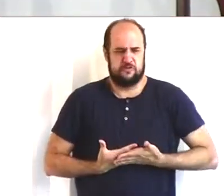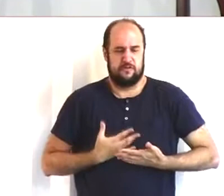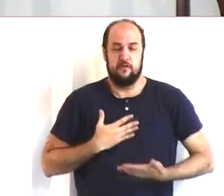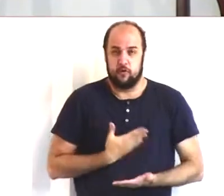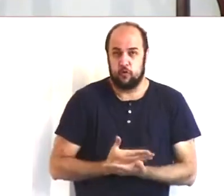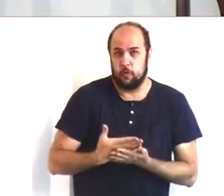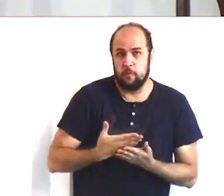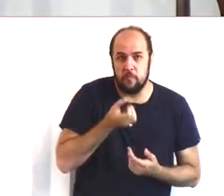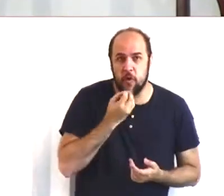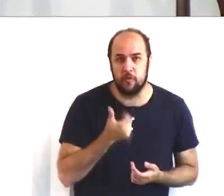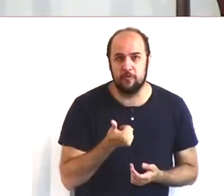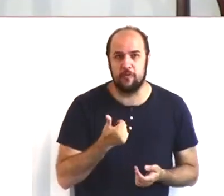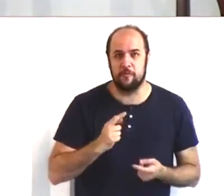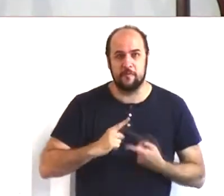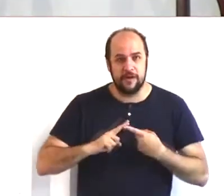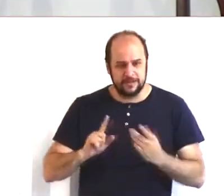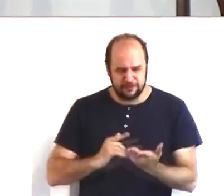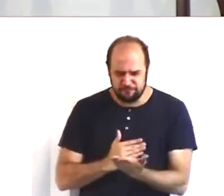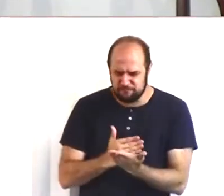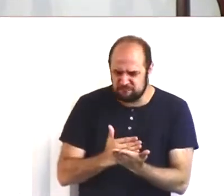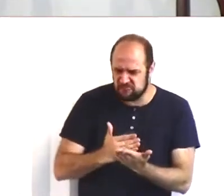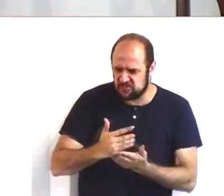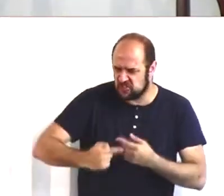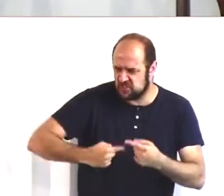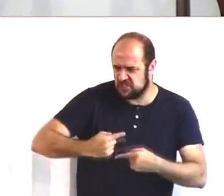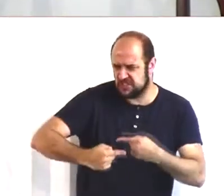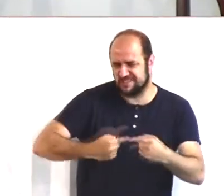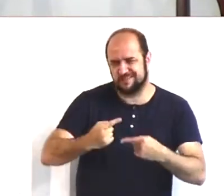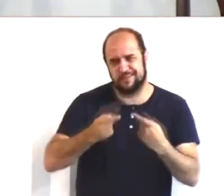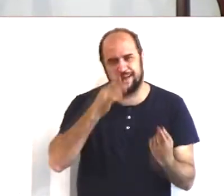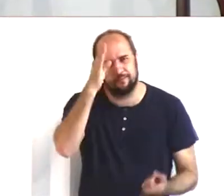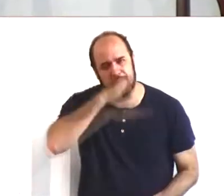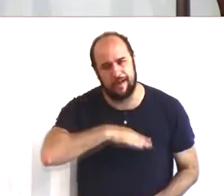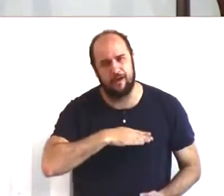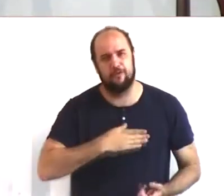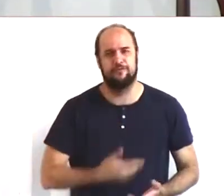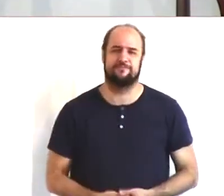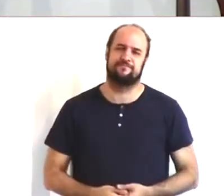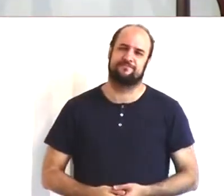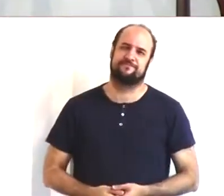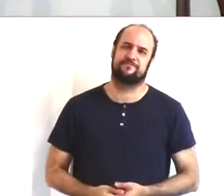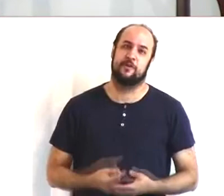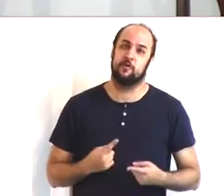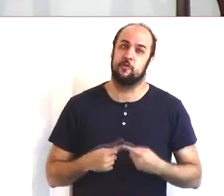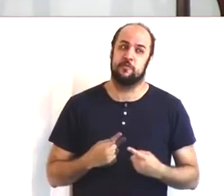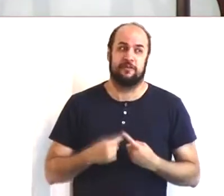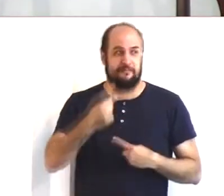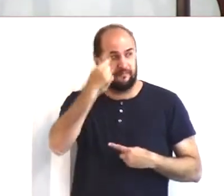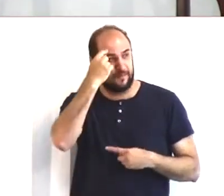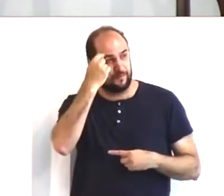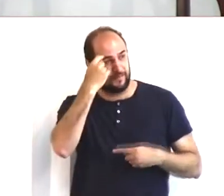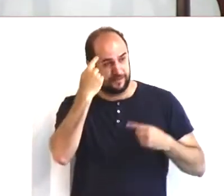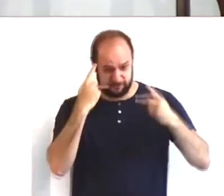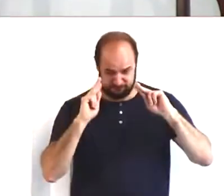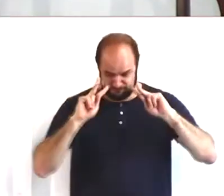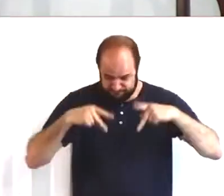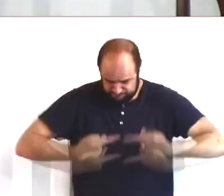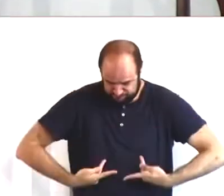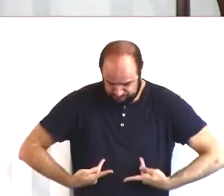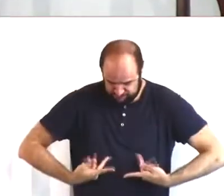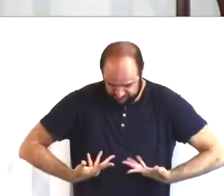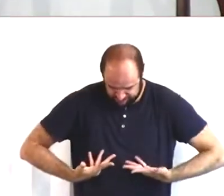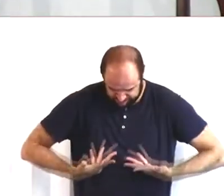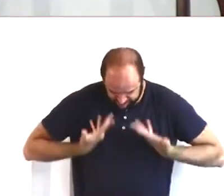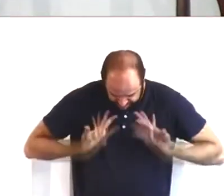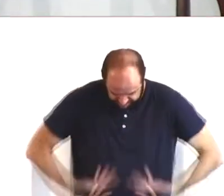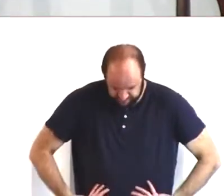bem todas as coisas, mas vai terminar mal todas as coisas. Porque ele em algum momento vai duvidar de si mesmo. E quando